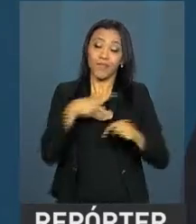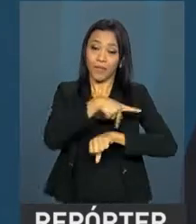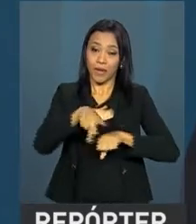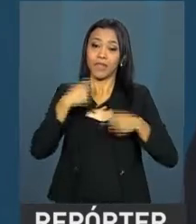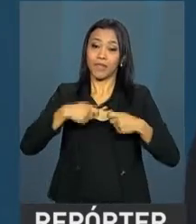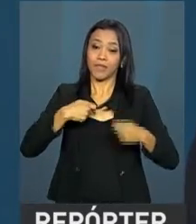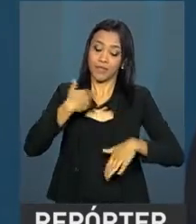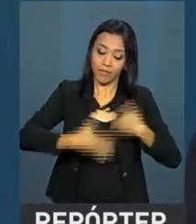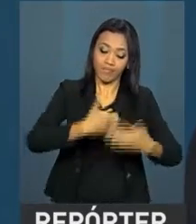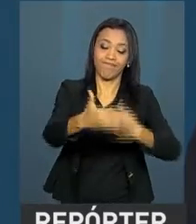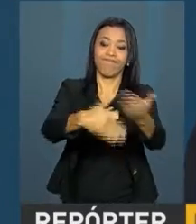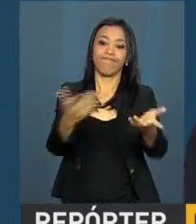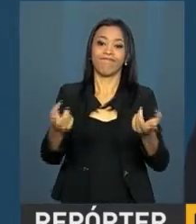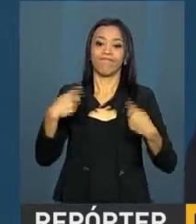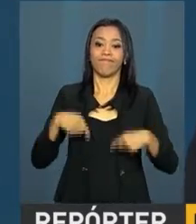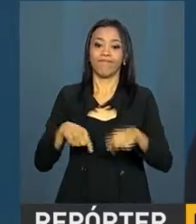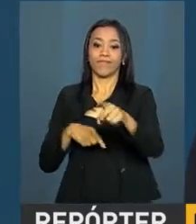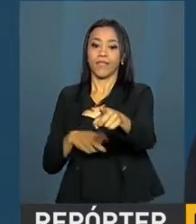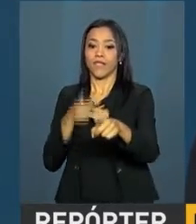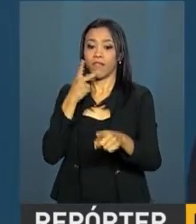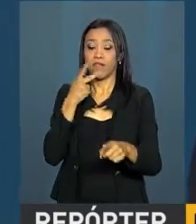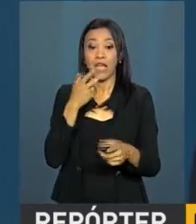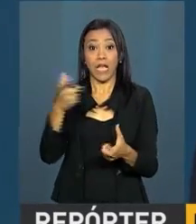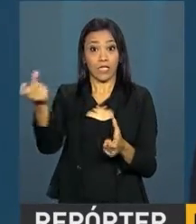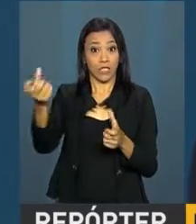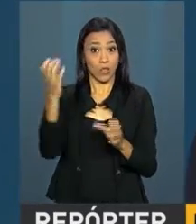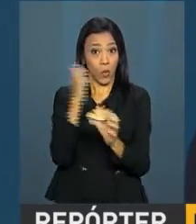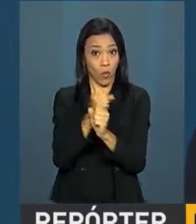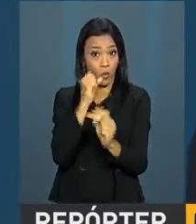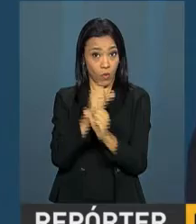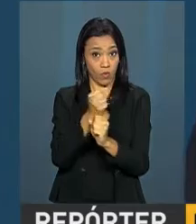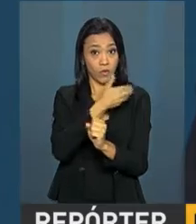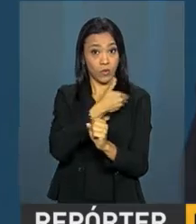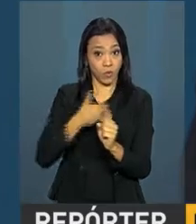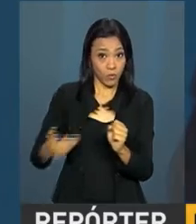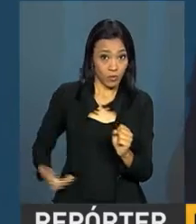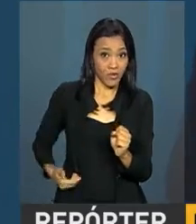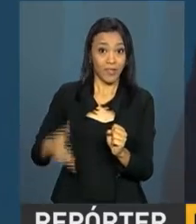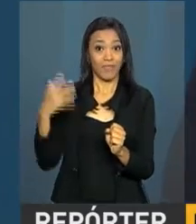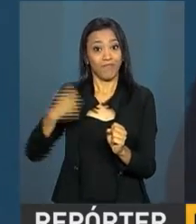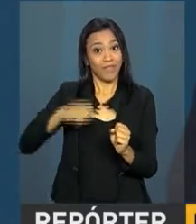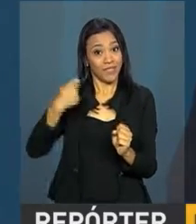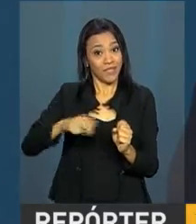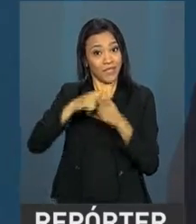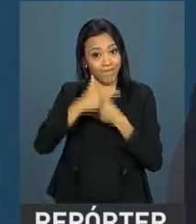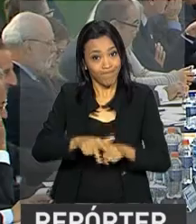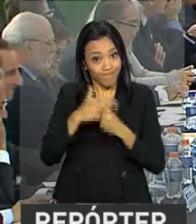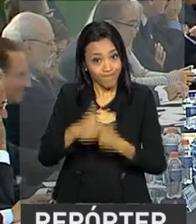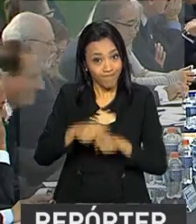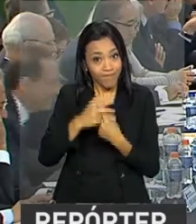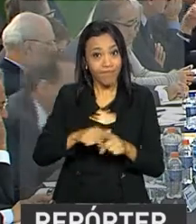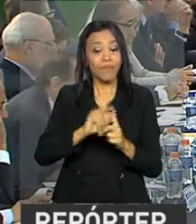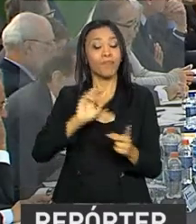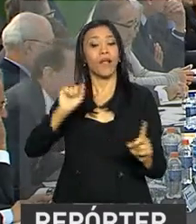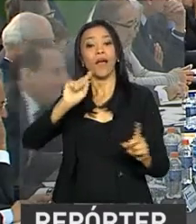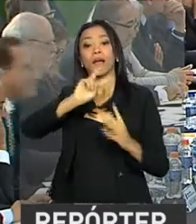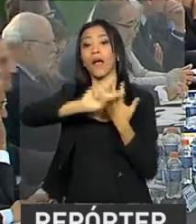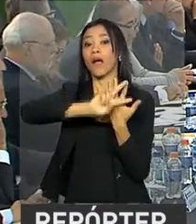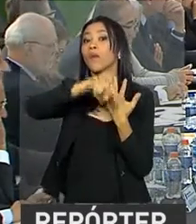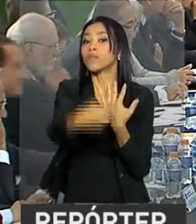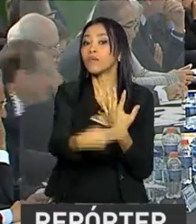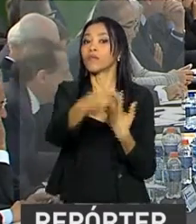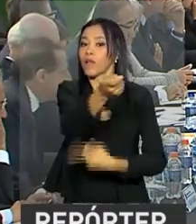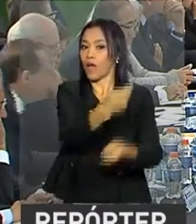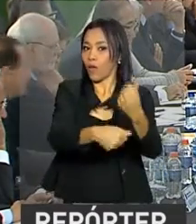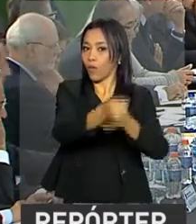A correção da deterioração das contas públicas é pré-condição para que a economia cresça, portanto, de forma sustentável. Com estabilidade